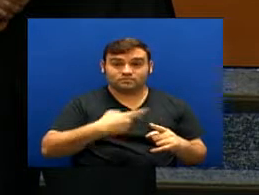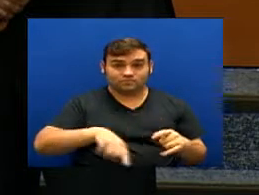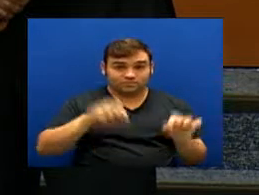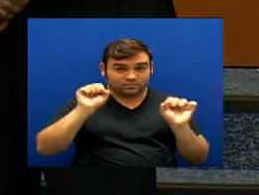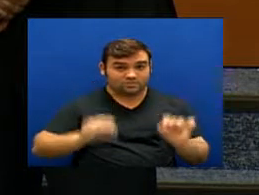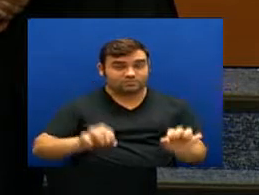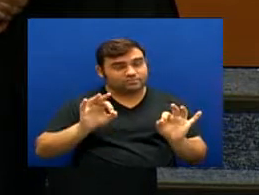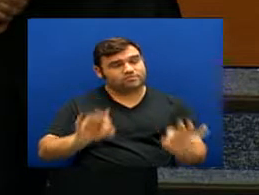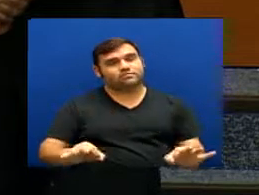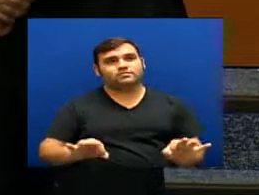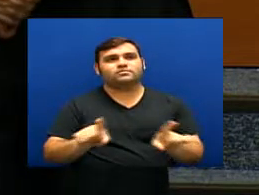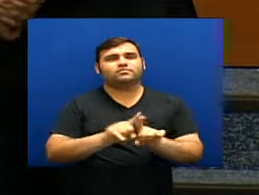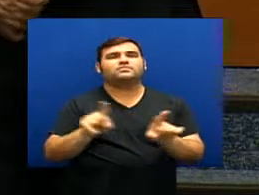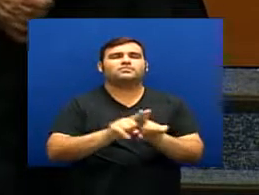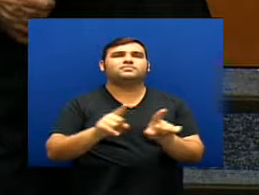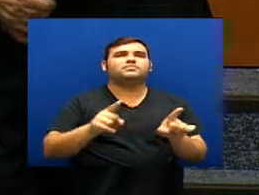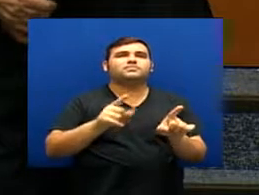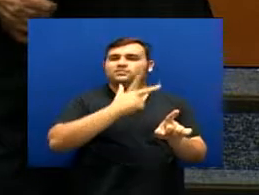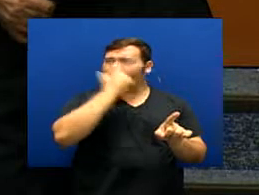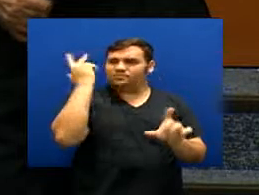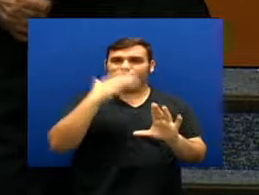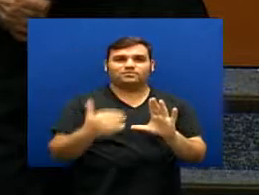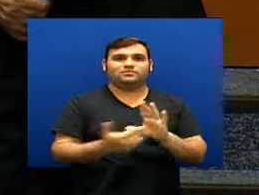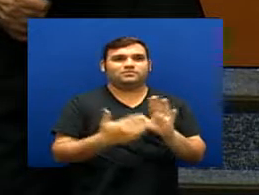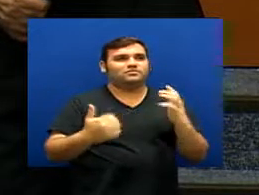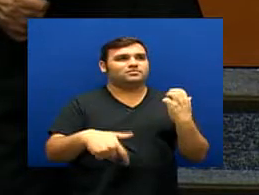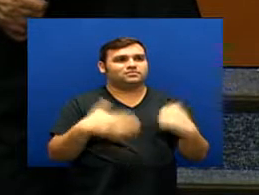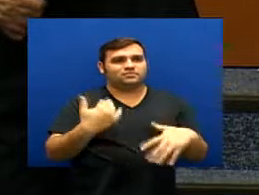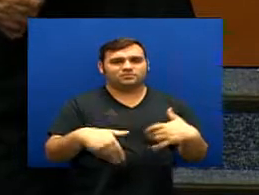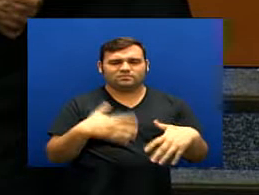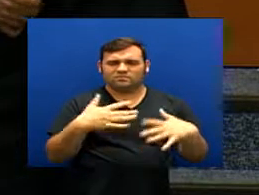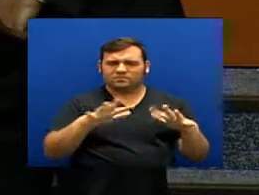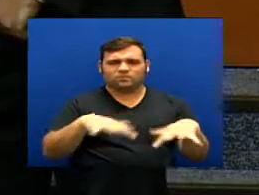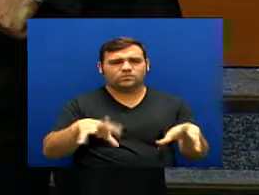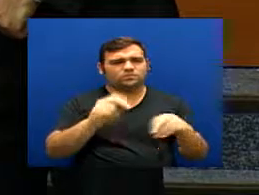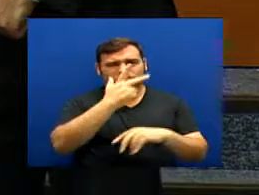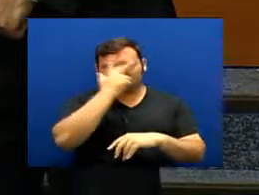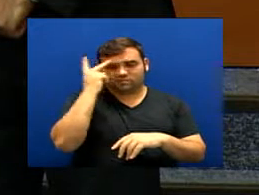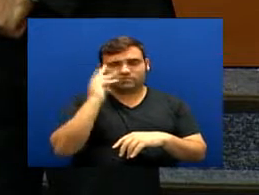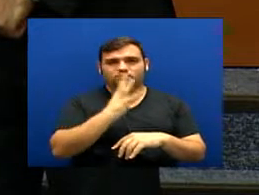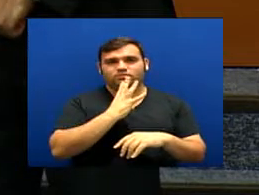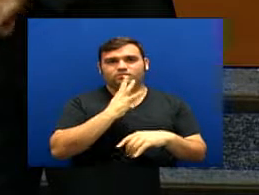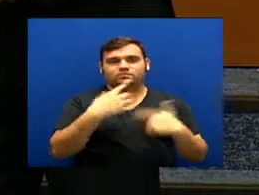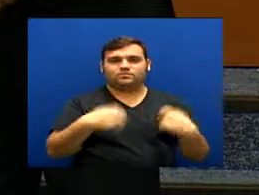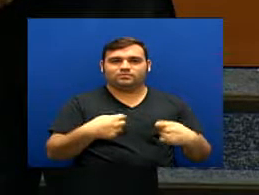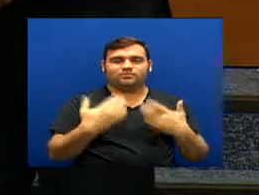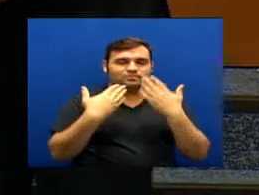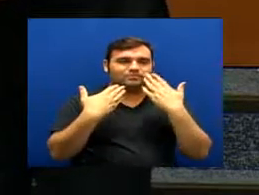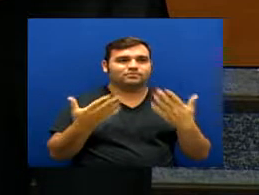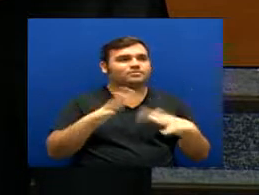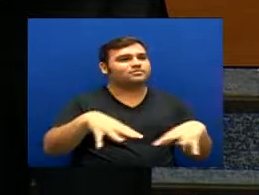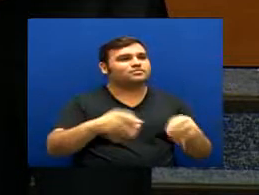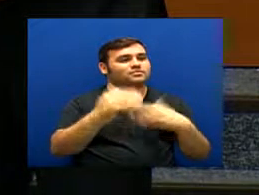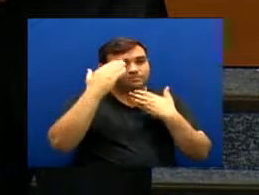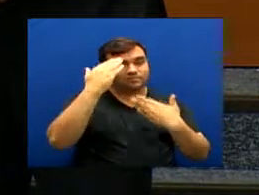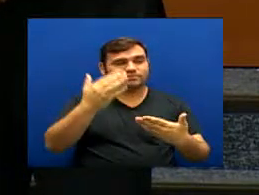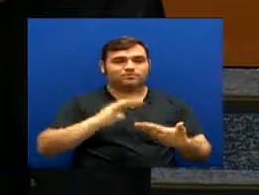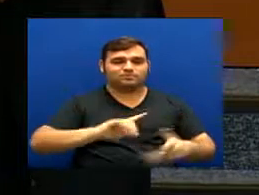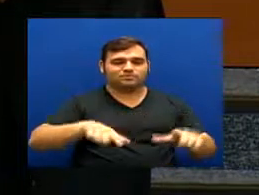de distanciamento. Eu tenho muita dificuldade com os meus filhos para trazê-los para a igreja. E o nosso colégio, que tem